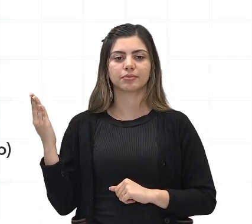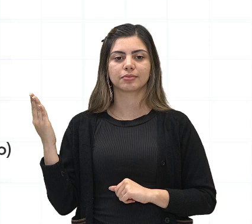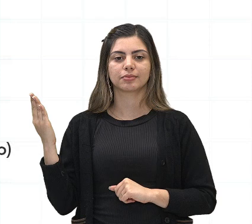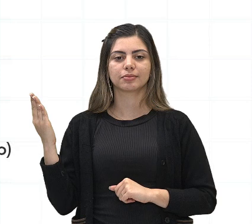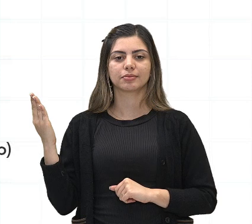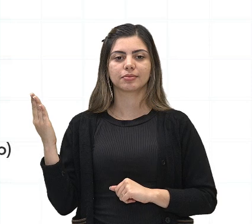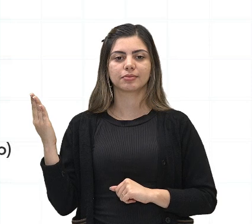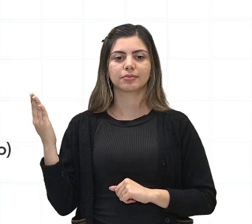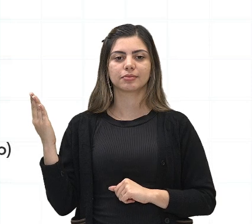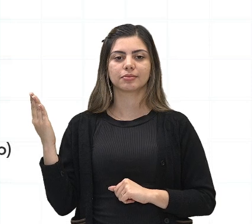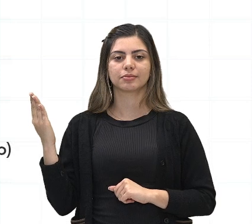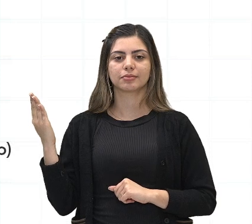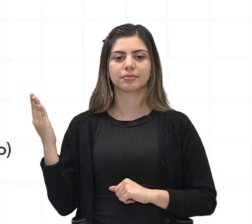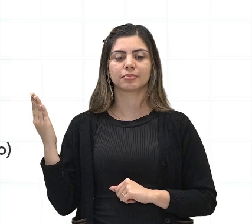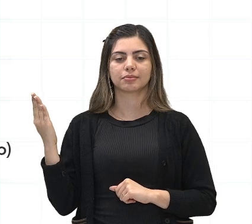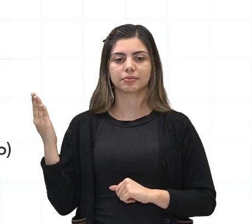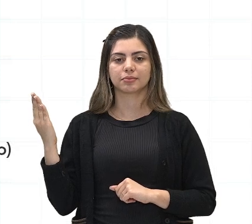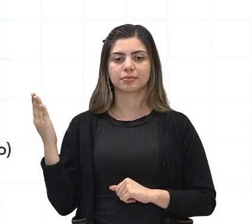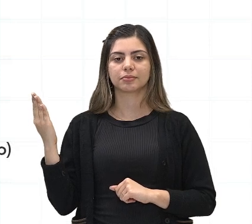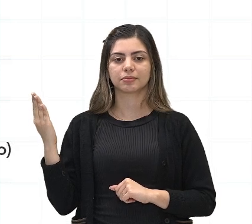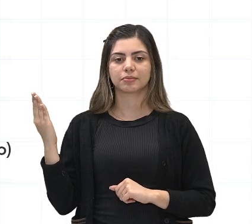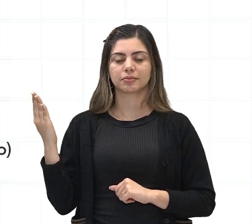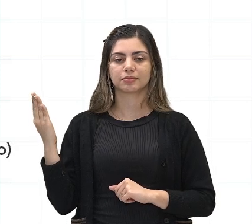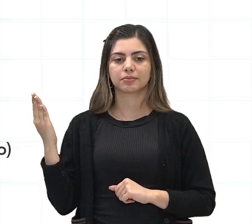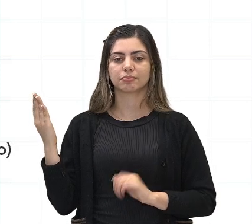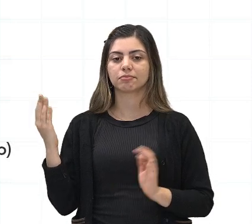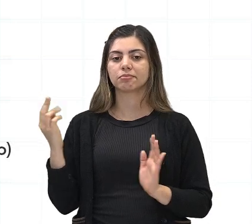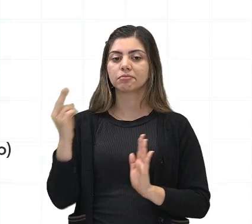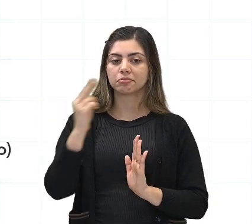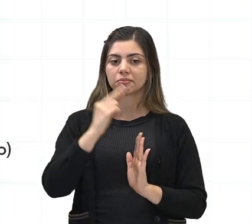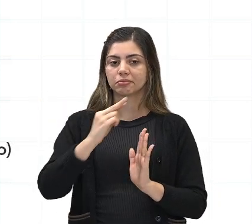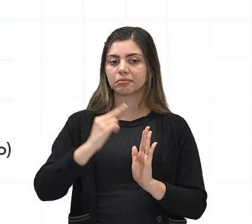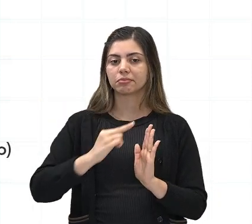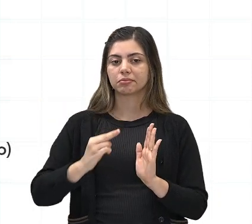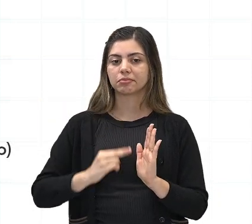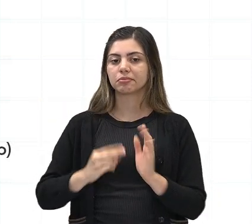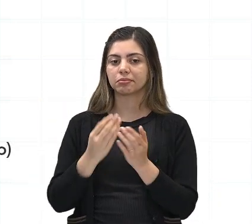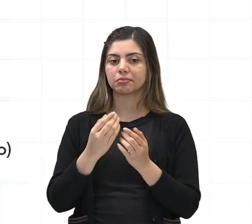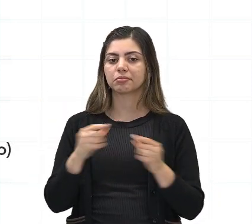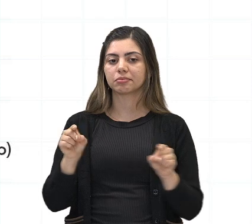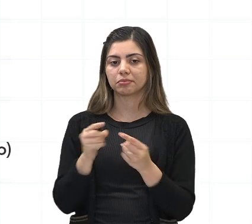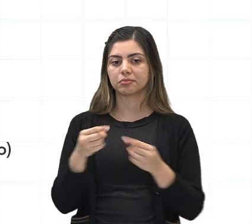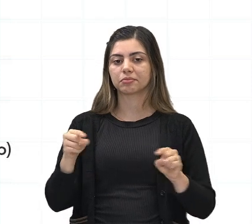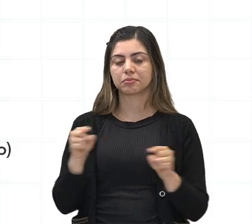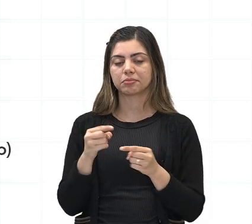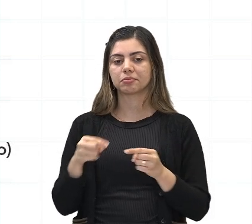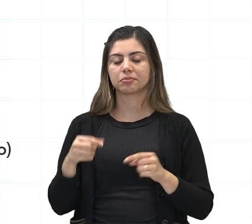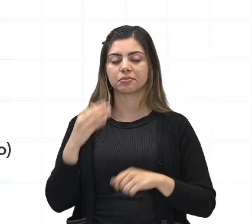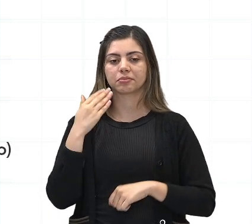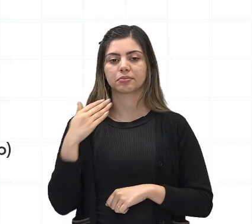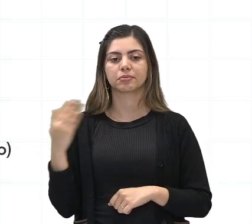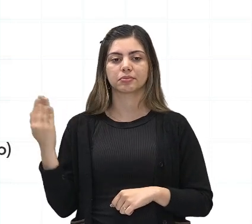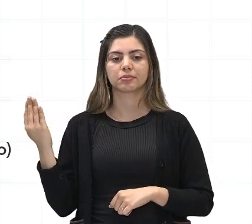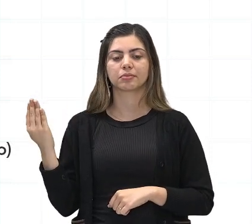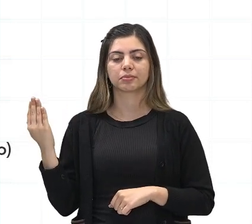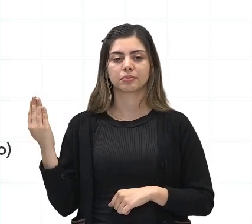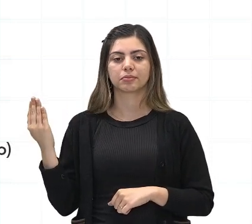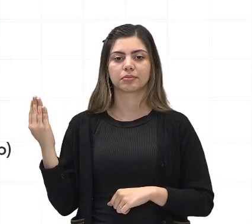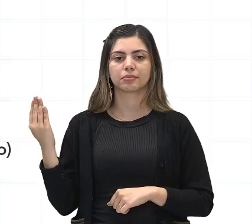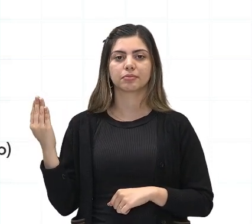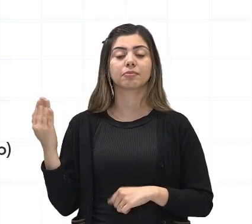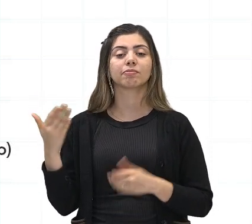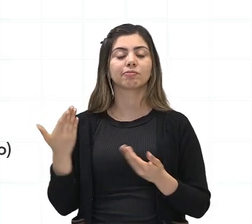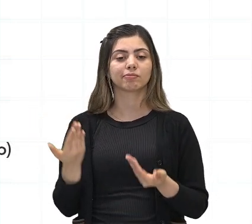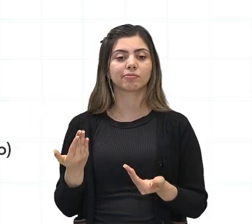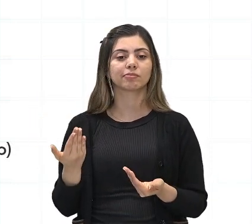man e de noite drag queen. Venha provar meu brunch, saiba que eu tenho approach, na hora do lunch eu ando de ferry boat. Então, o samba